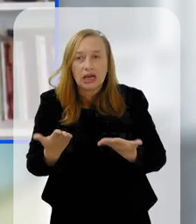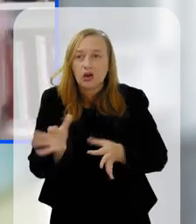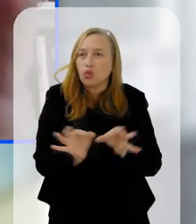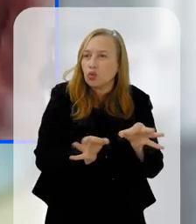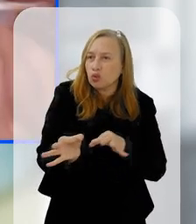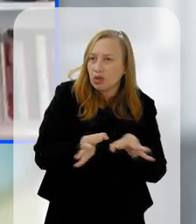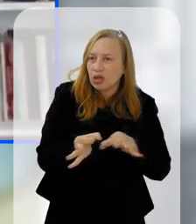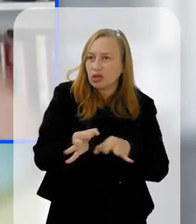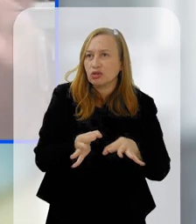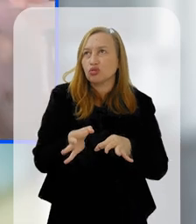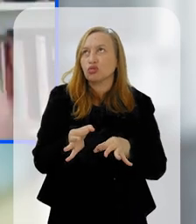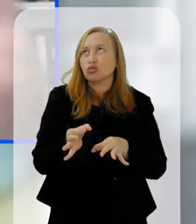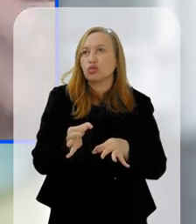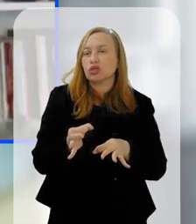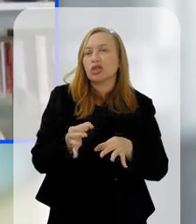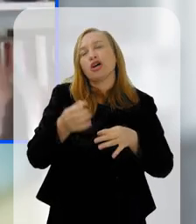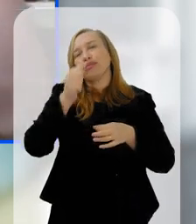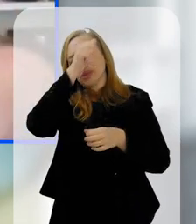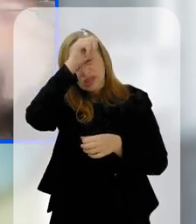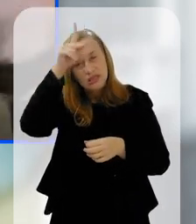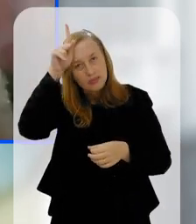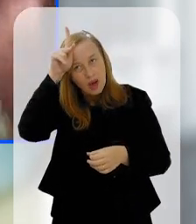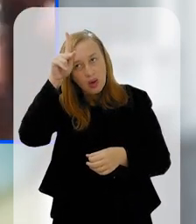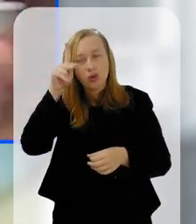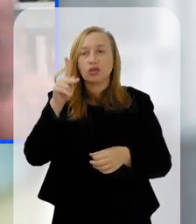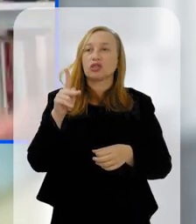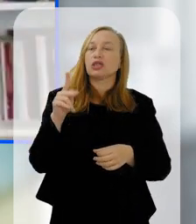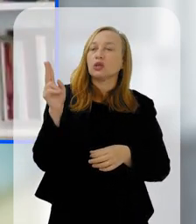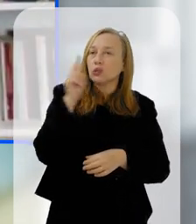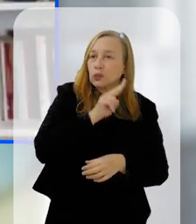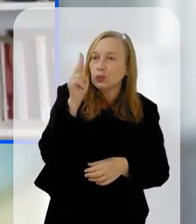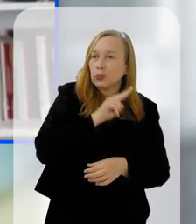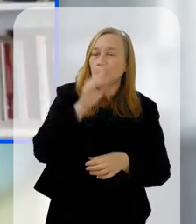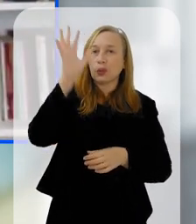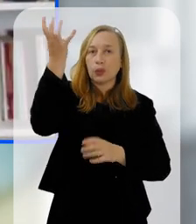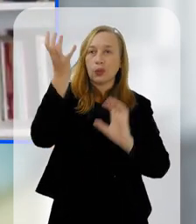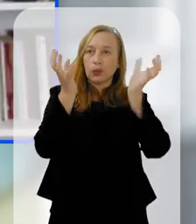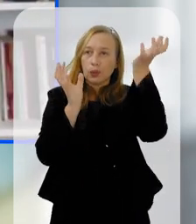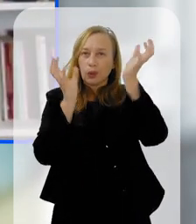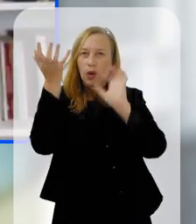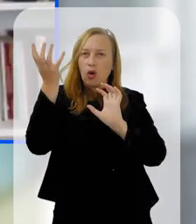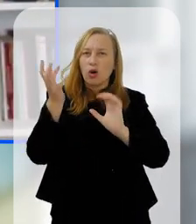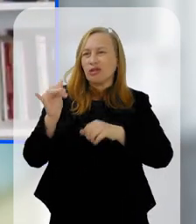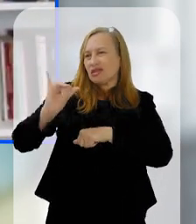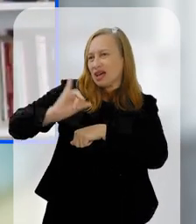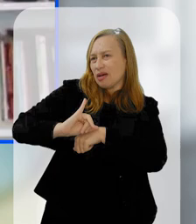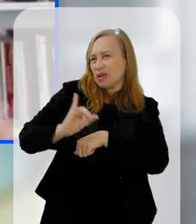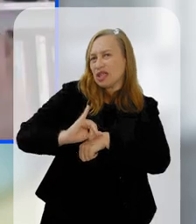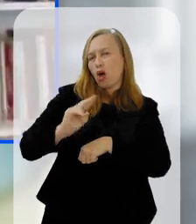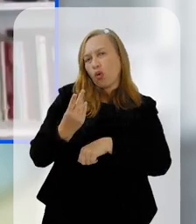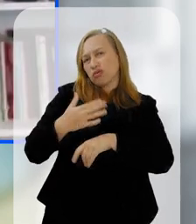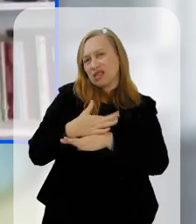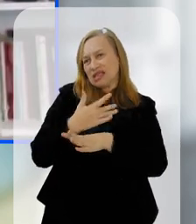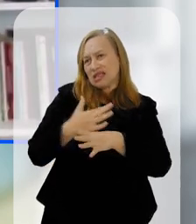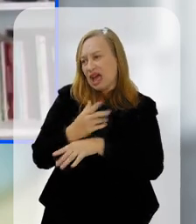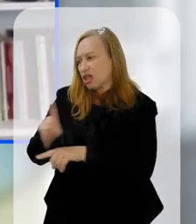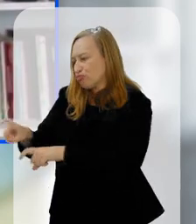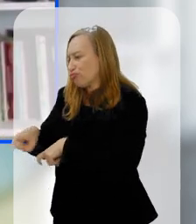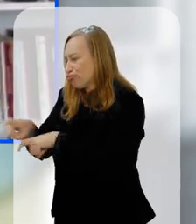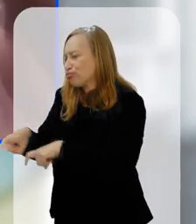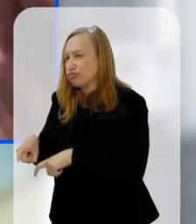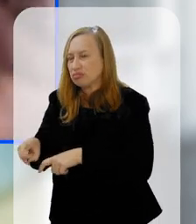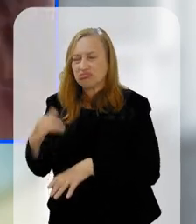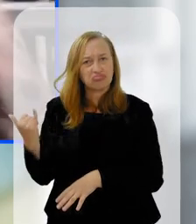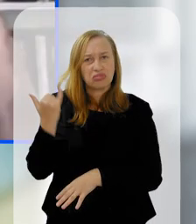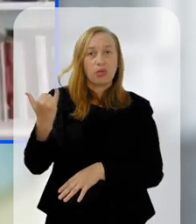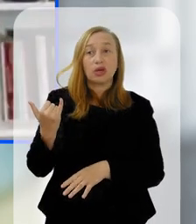né? Então, os planos de emergência, os planos municipais de emergência climática, seja numa capital, numa cidade do interior, uma cidadezinha pequena, não importa,